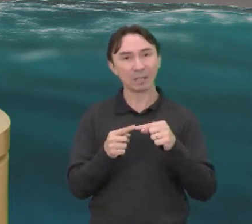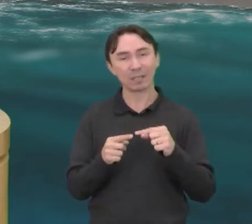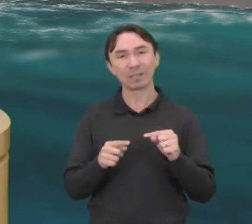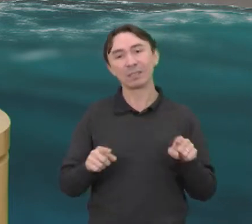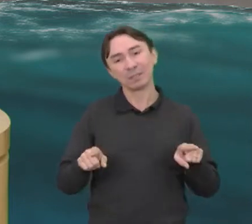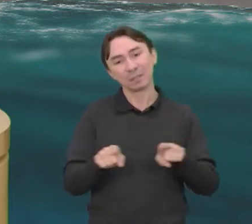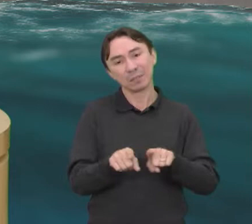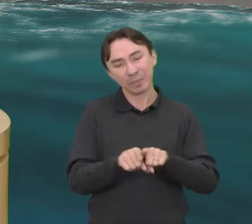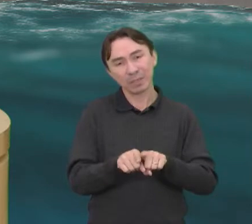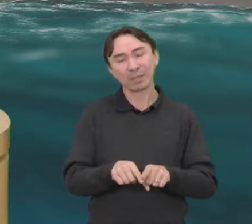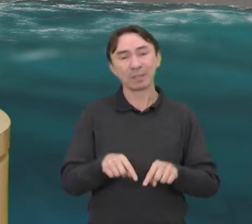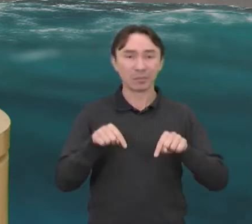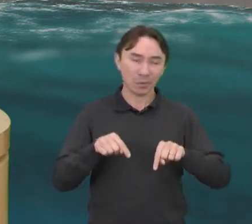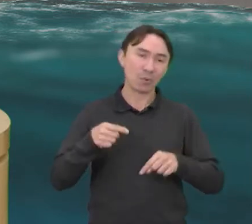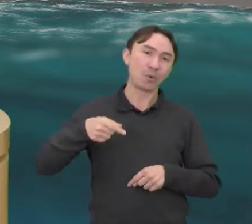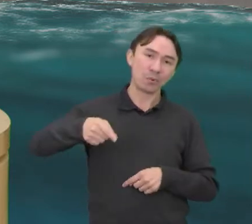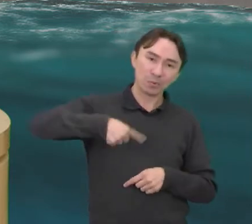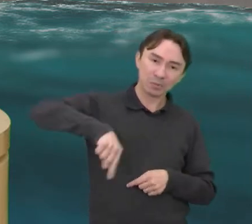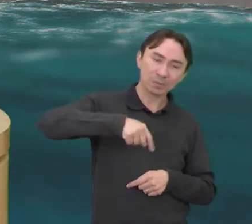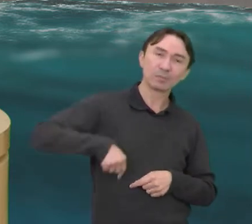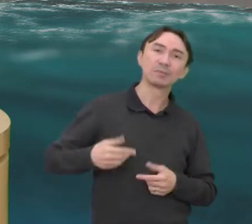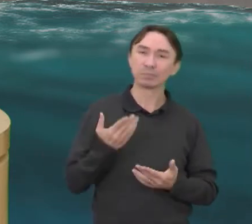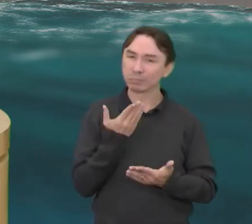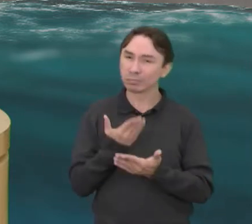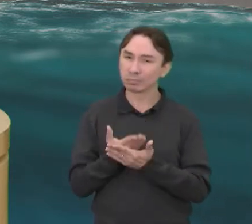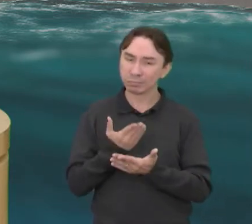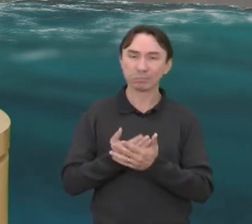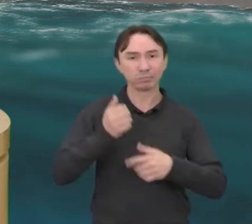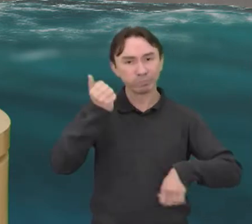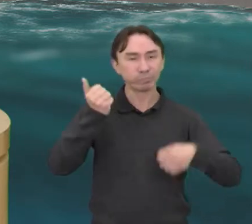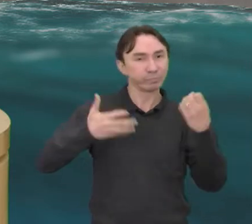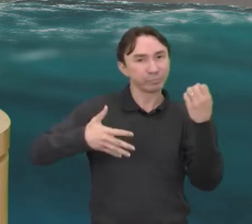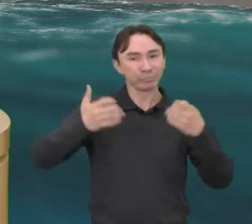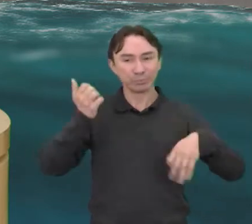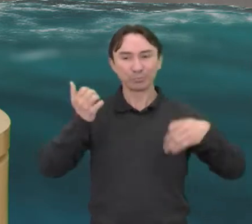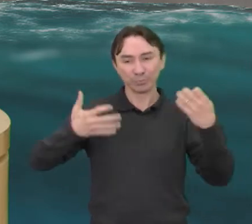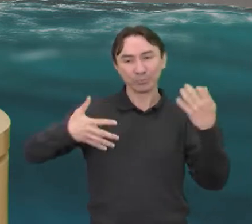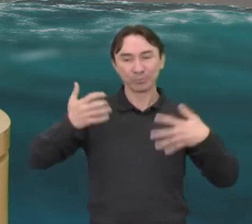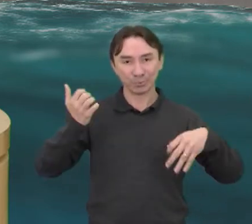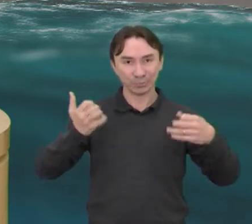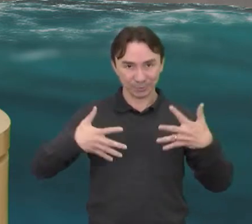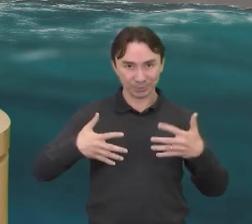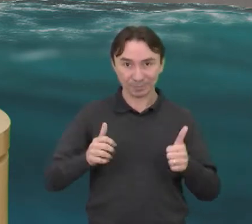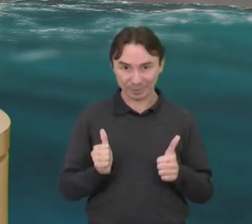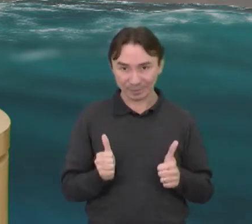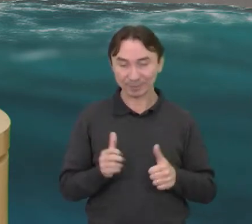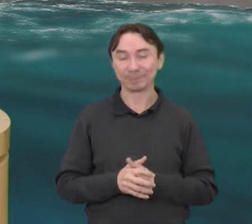própria apresentação que a gente vai estar usando aí na aula hoje, né?